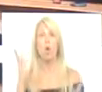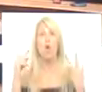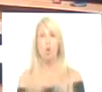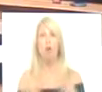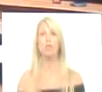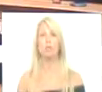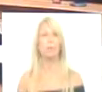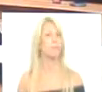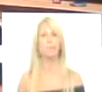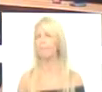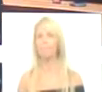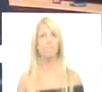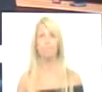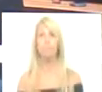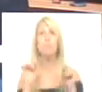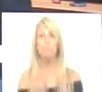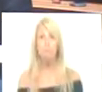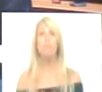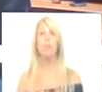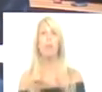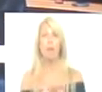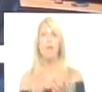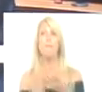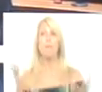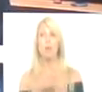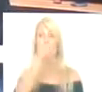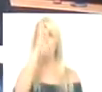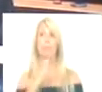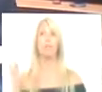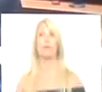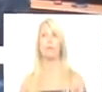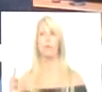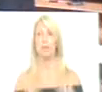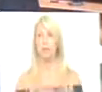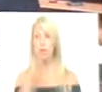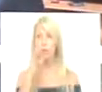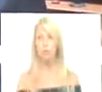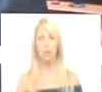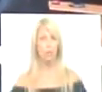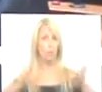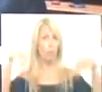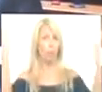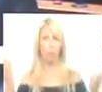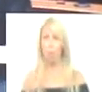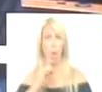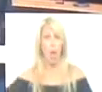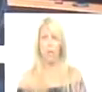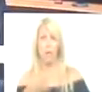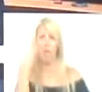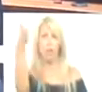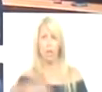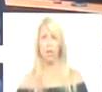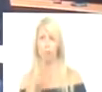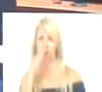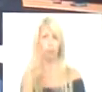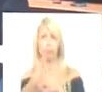Que este partido, esta maioria, este Ministro das Finanças dizem já o que for preciso, o que tiver que ser,